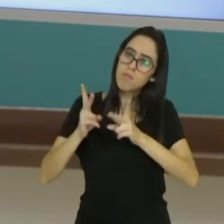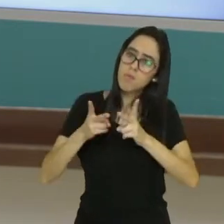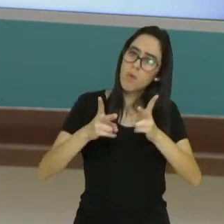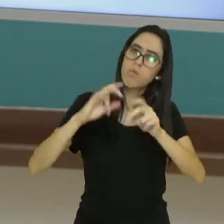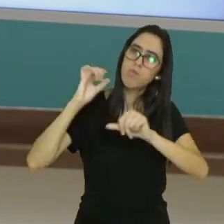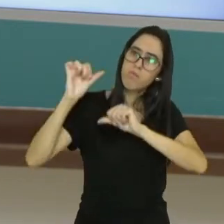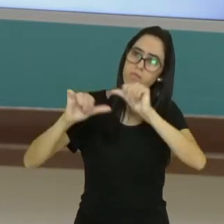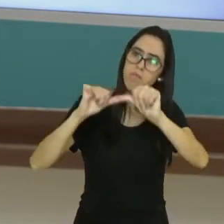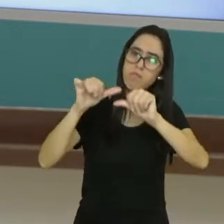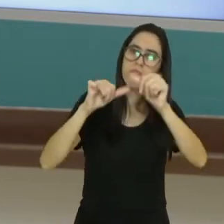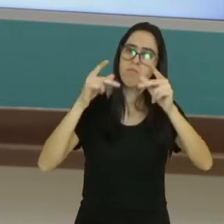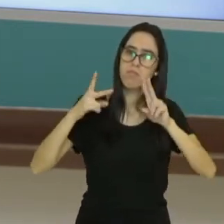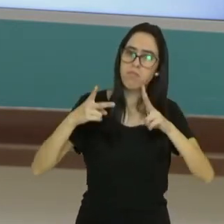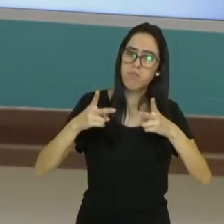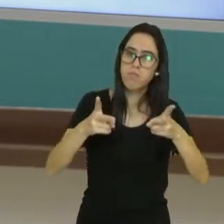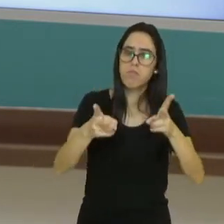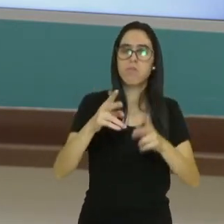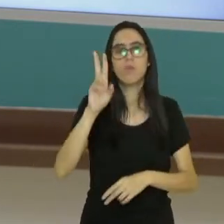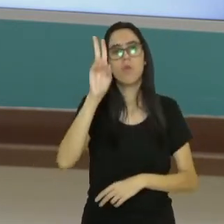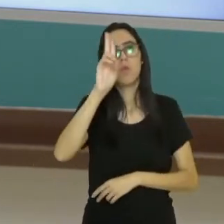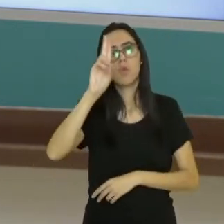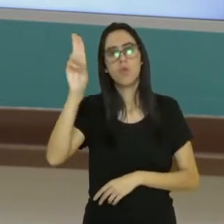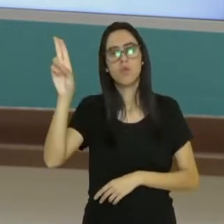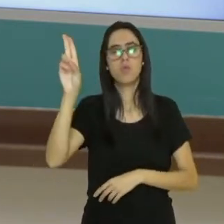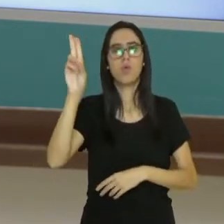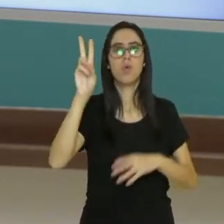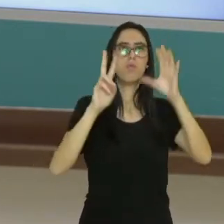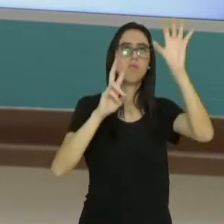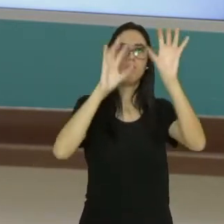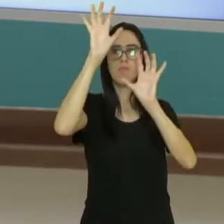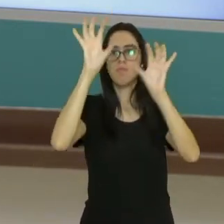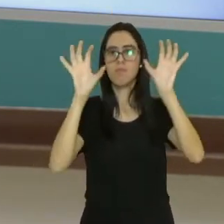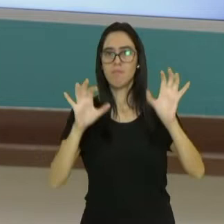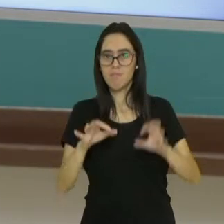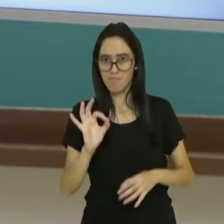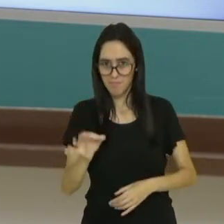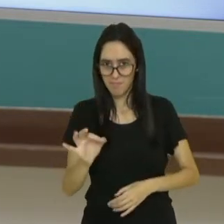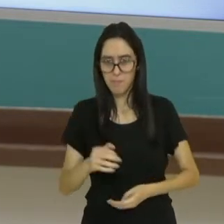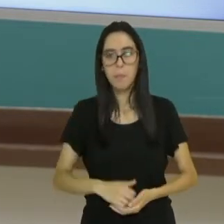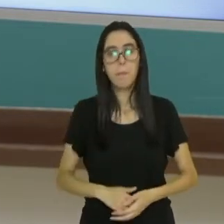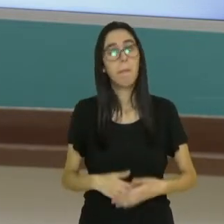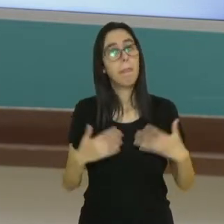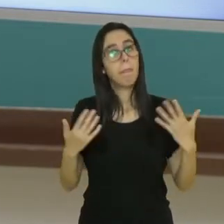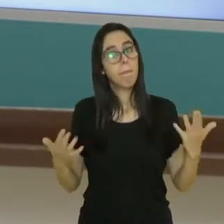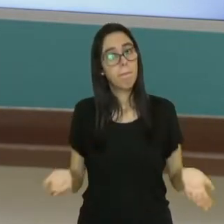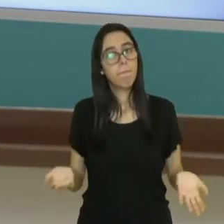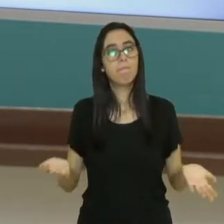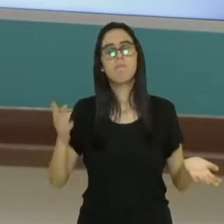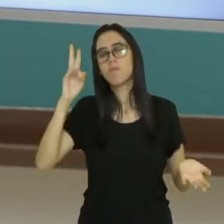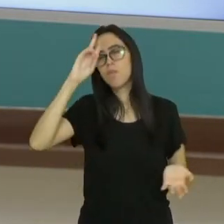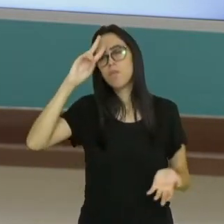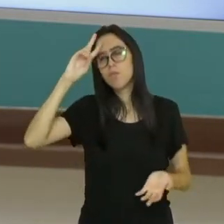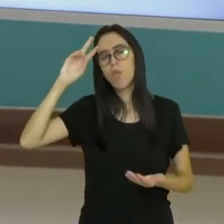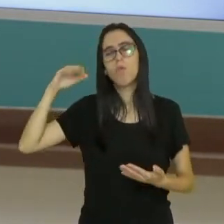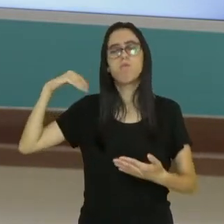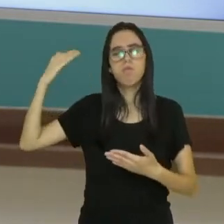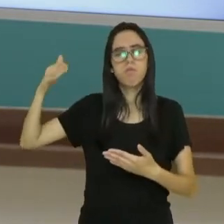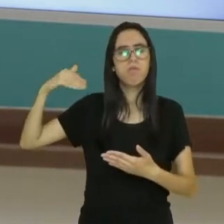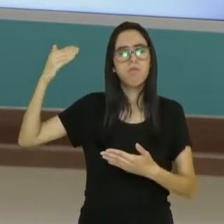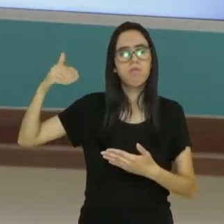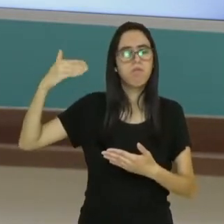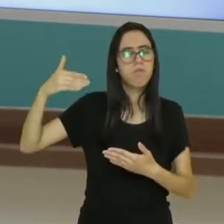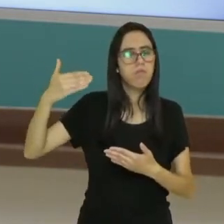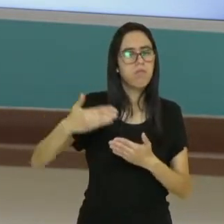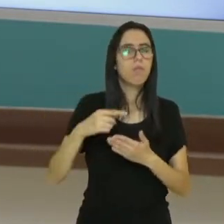dos estudos, os nomes dos continentes atuais que nós conhecemos. Então, toda a história aqui do nosso planeta para a